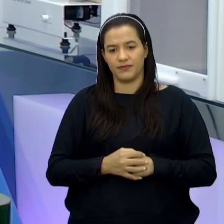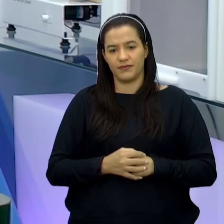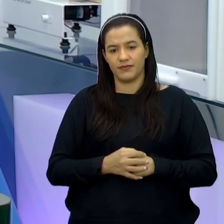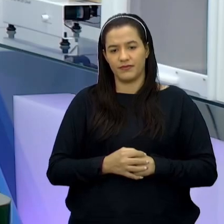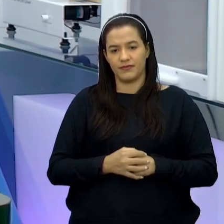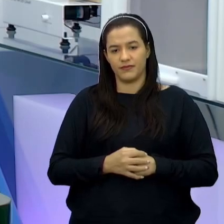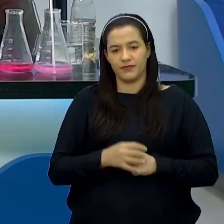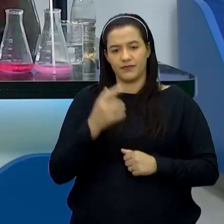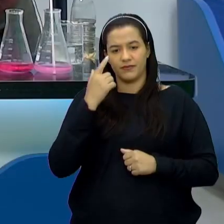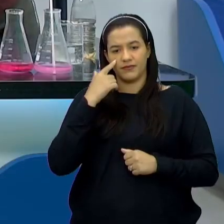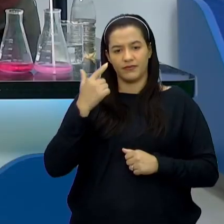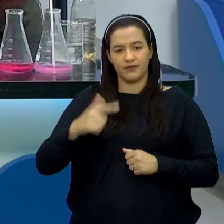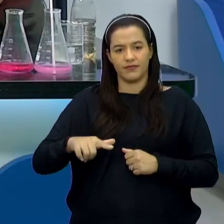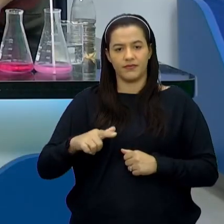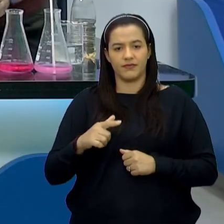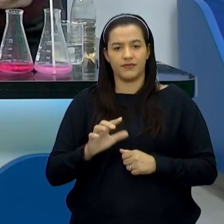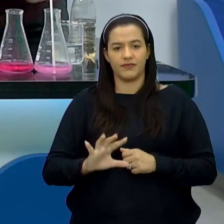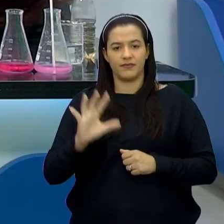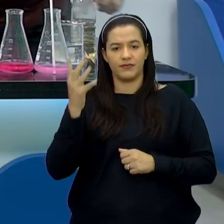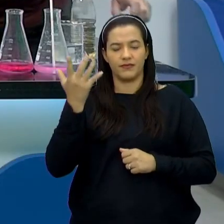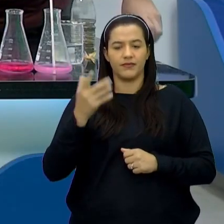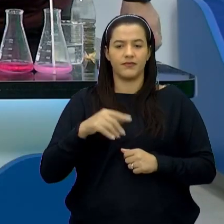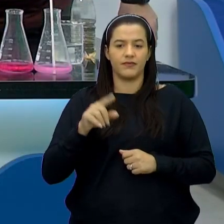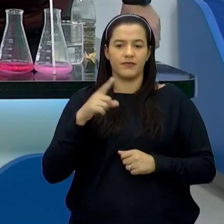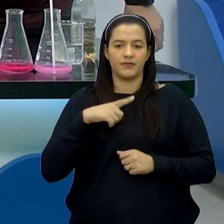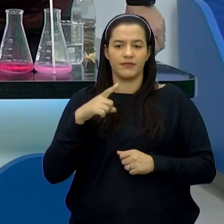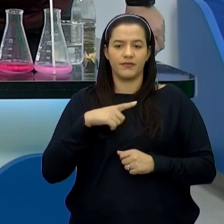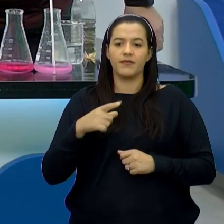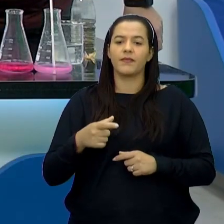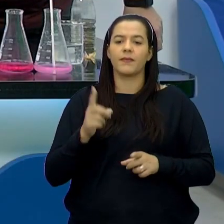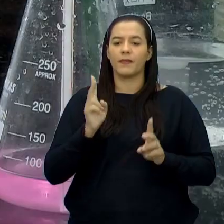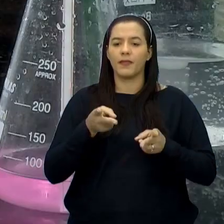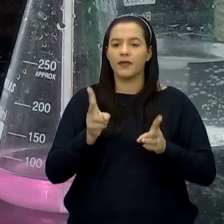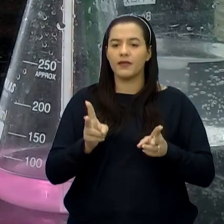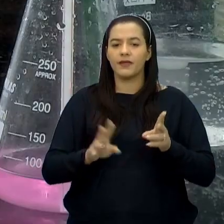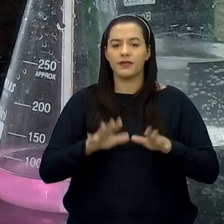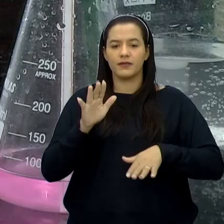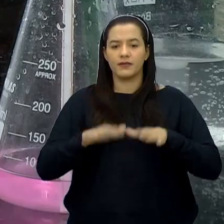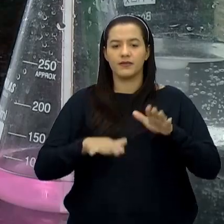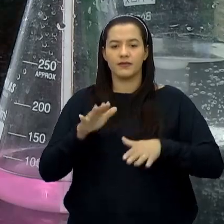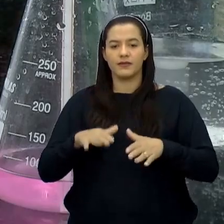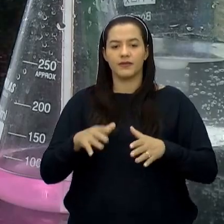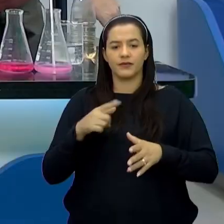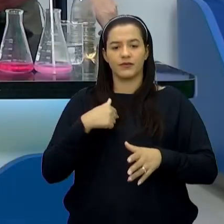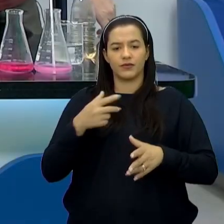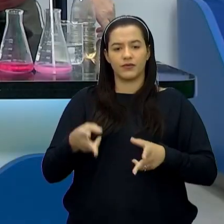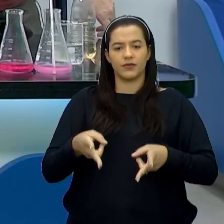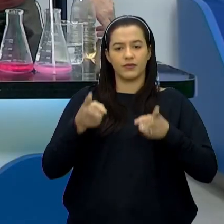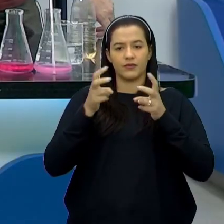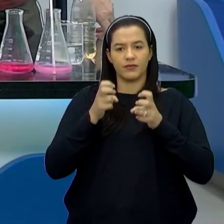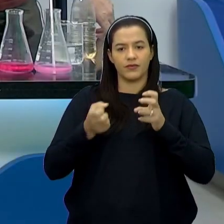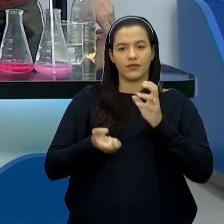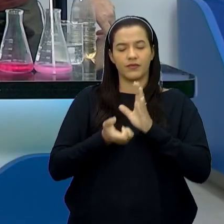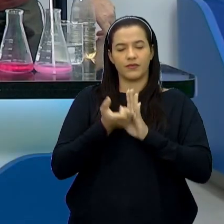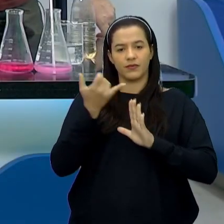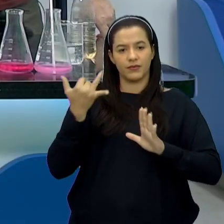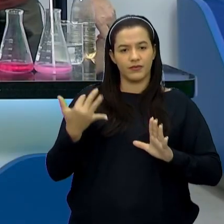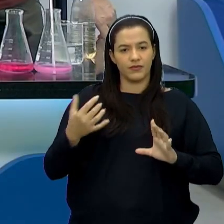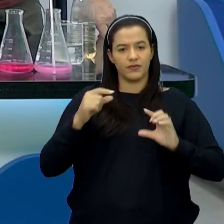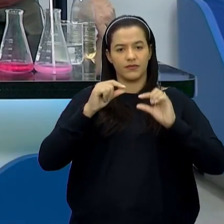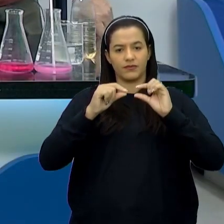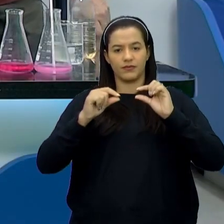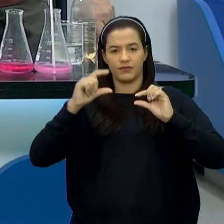Mas também é interessante que aconteça isso, né? Porque eu acho que a gente começa a observar que a quantidade, né?